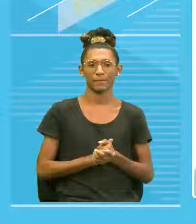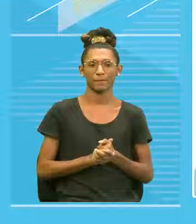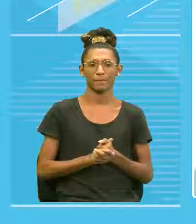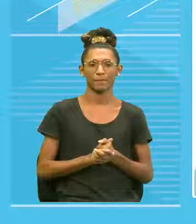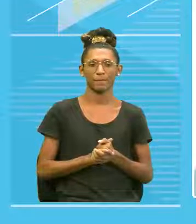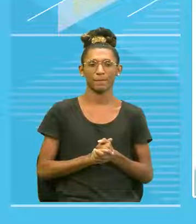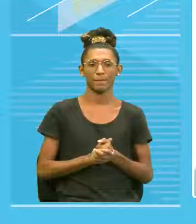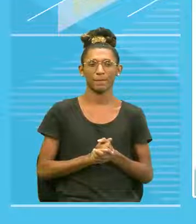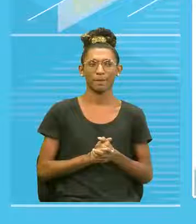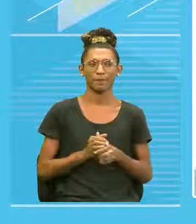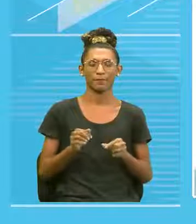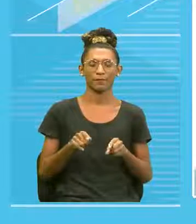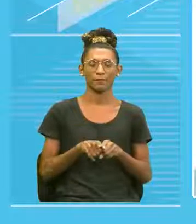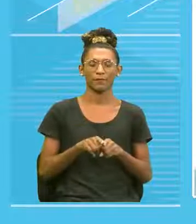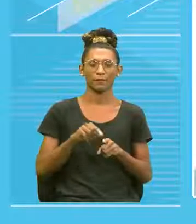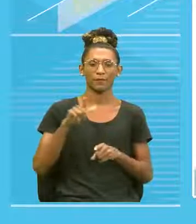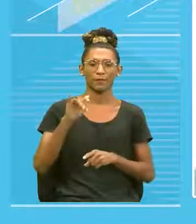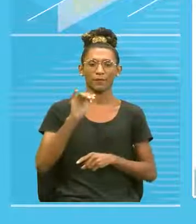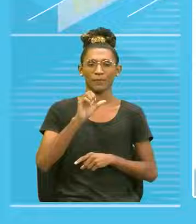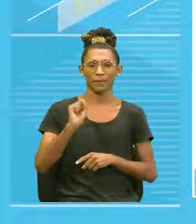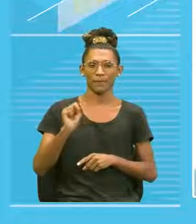o gás